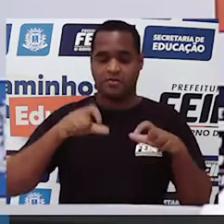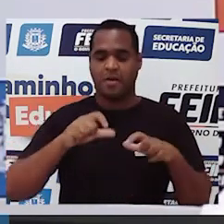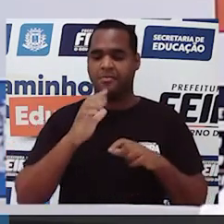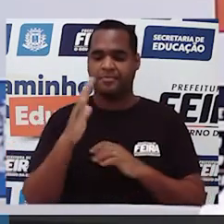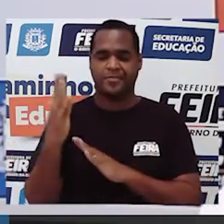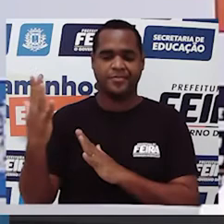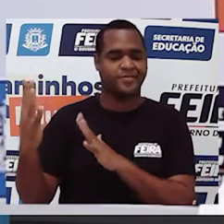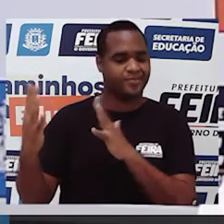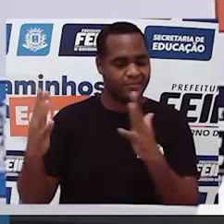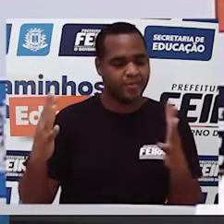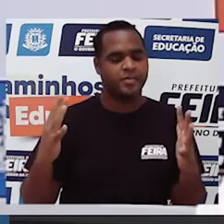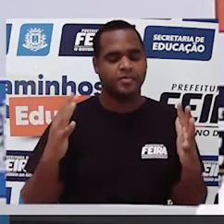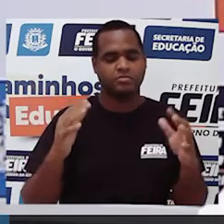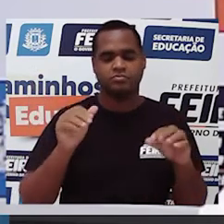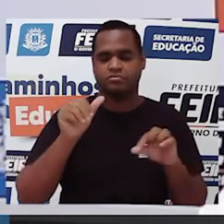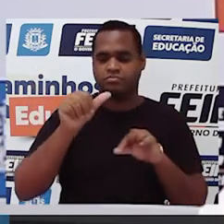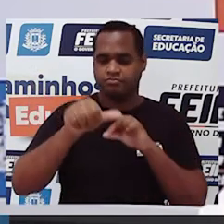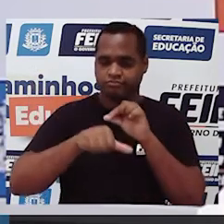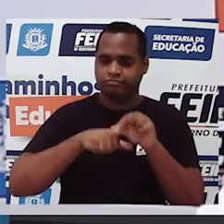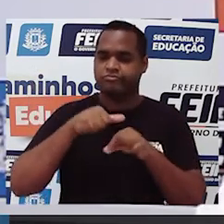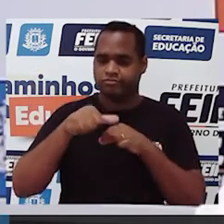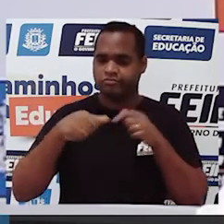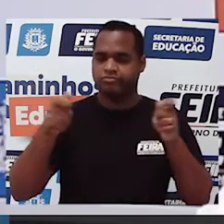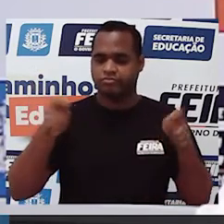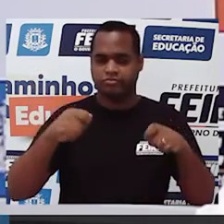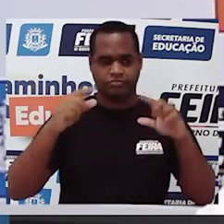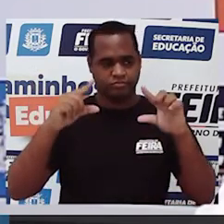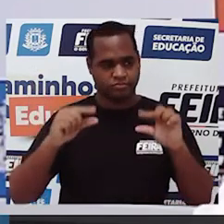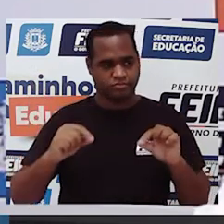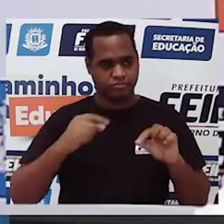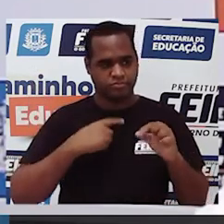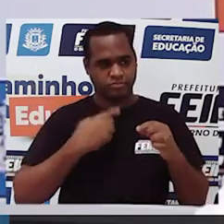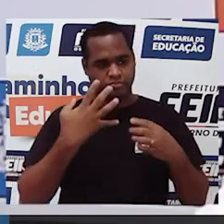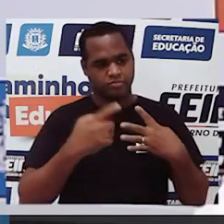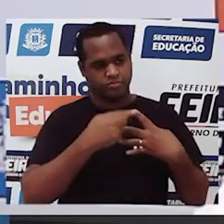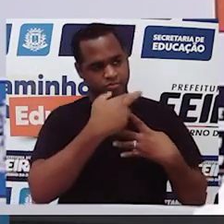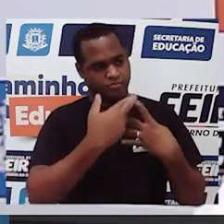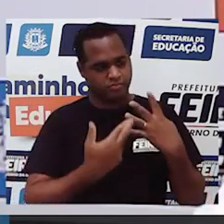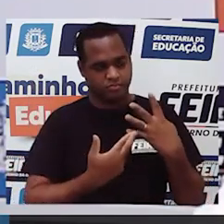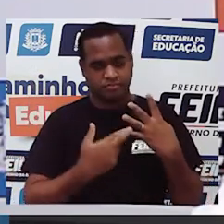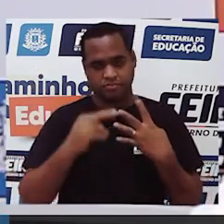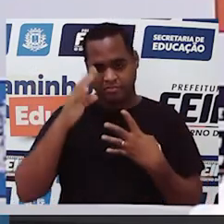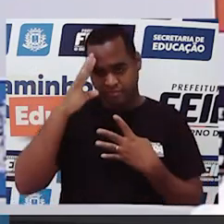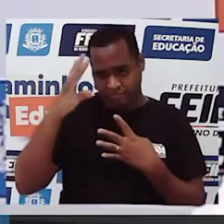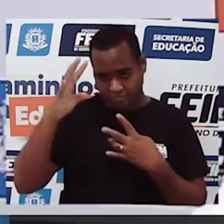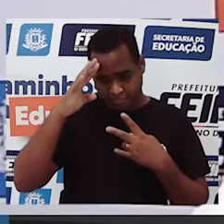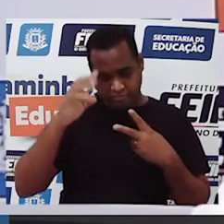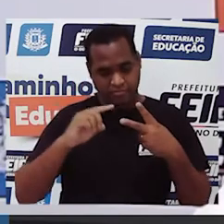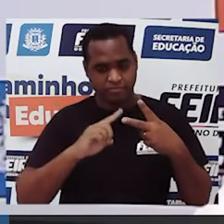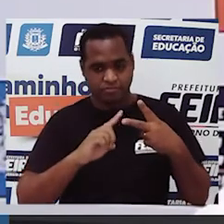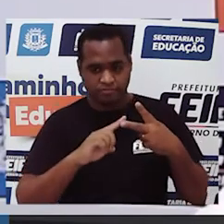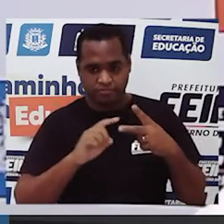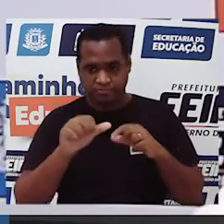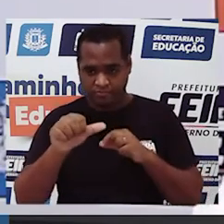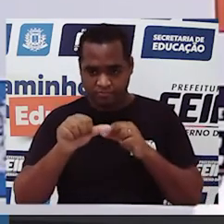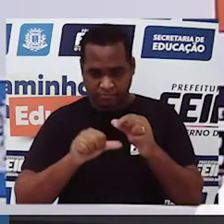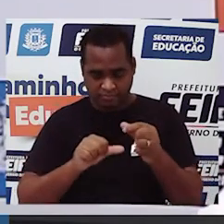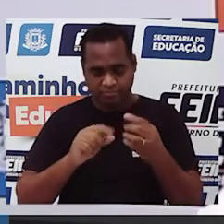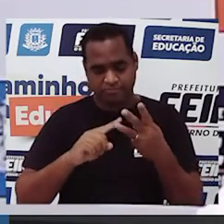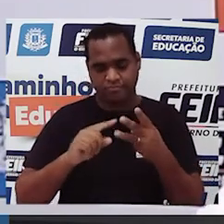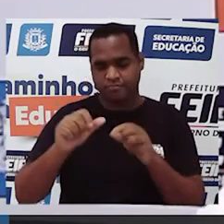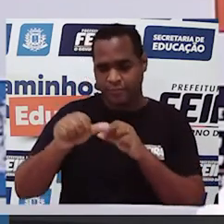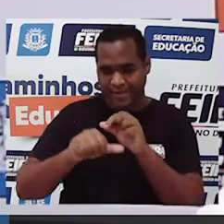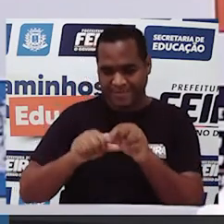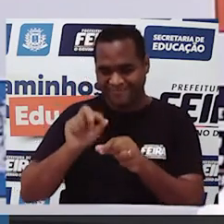e formas da gente diminuir esse impacto, que são os quatro R's: repensar, reduzir, reutilizar e reciclar.